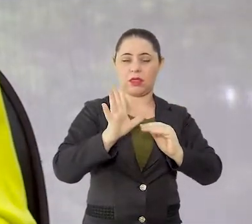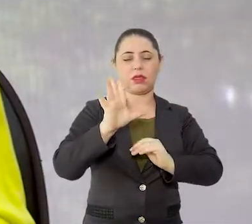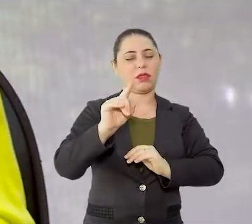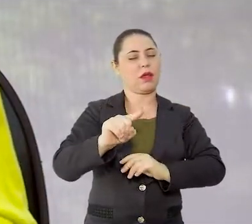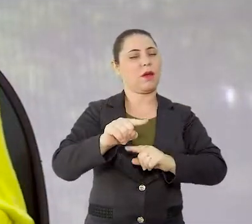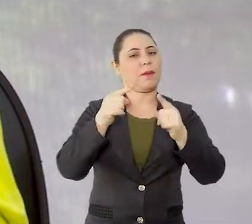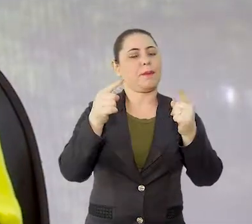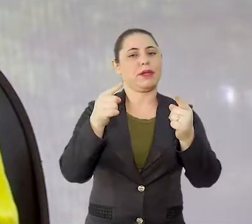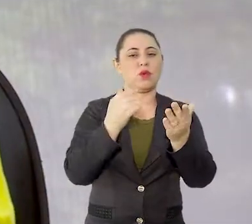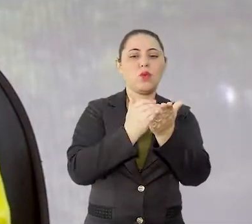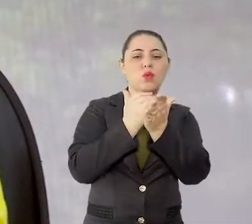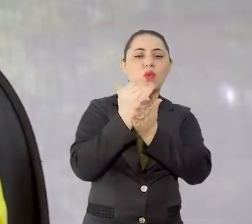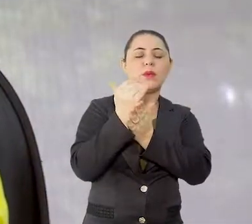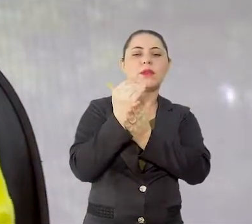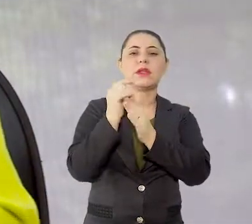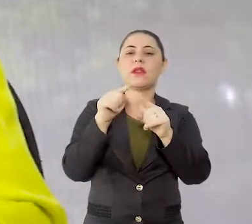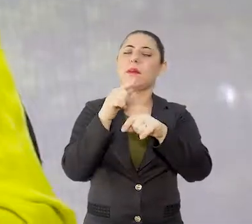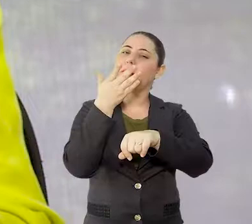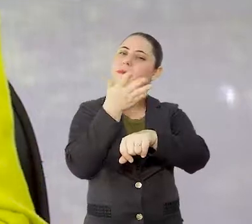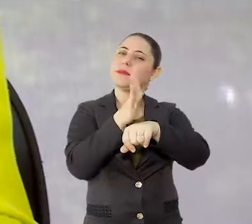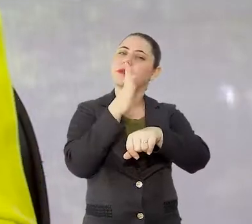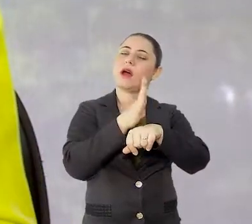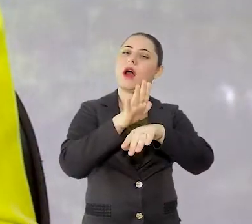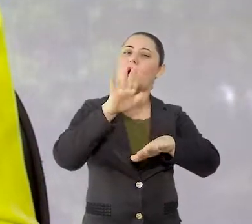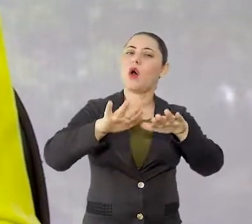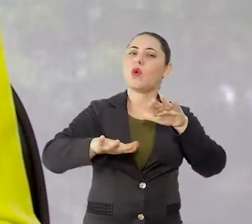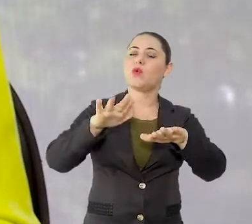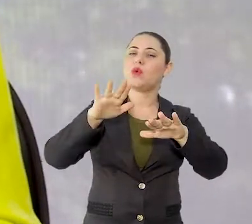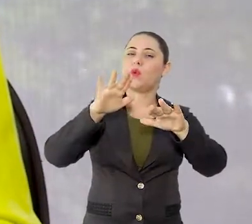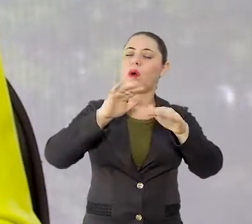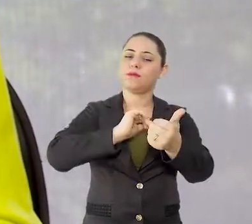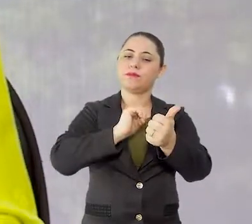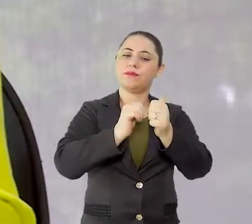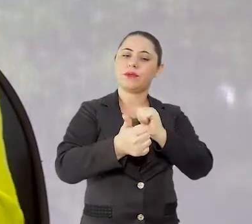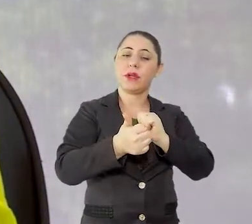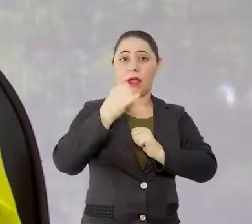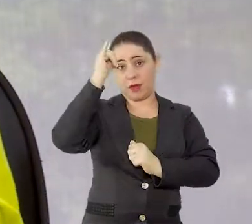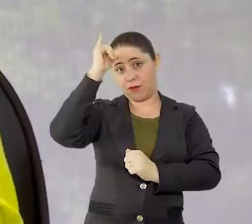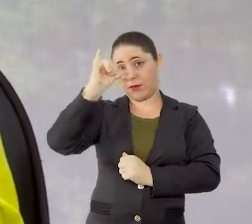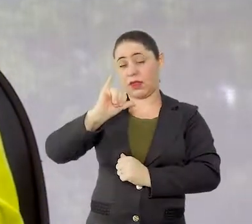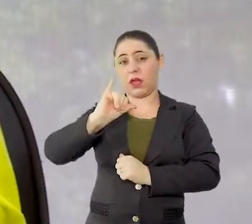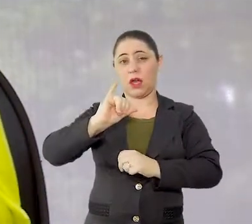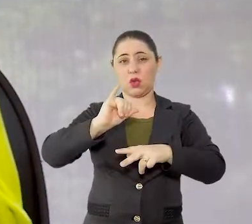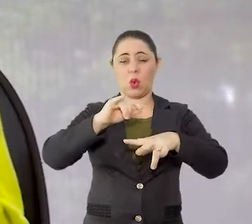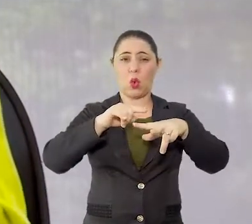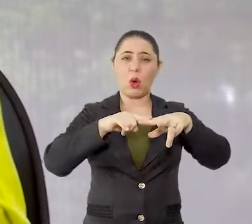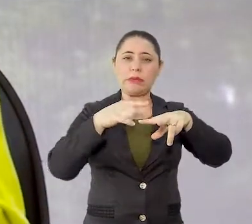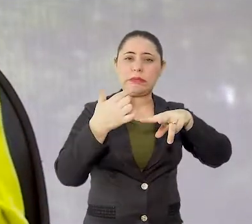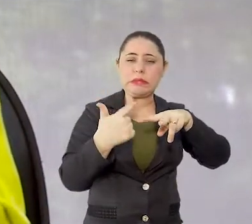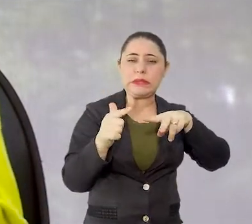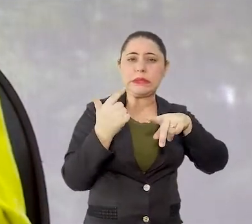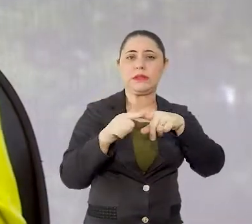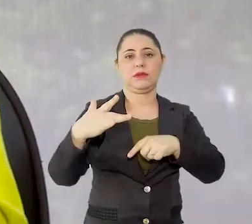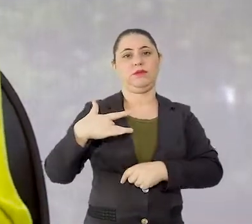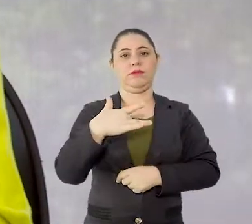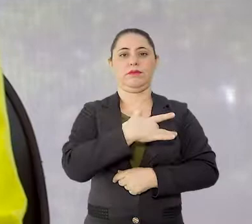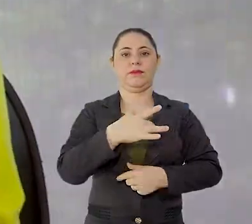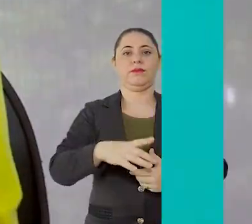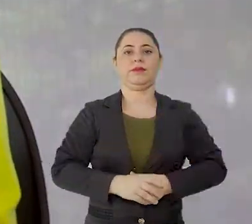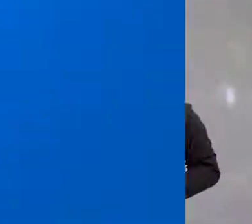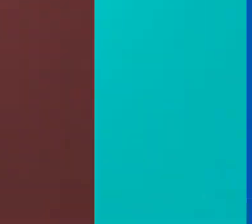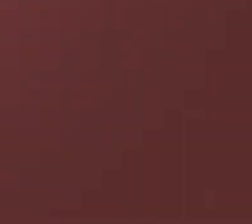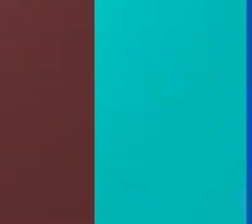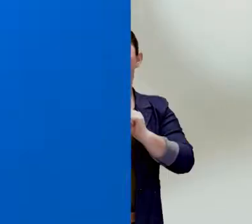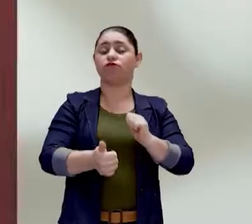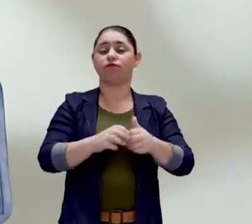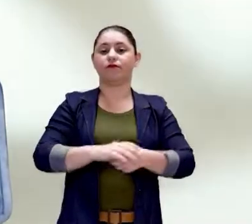mas também quem busca iniciar ou aperfeiçoar alguma atividade, evitando assim lesões e problemas de